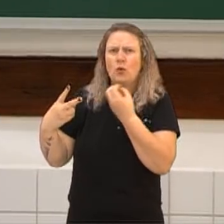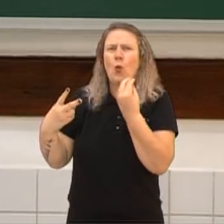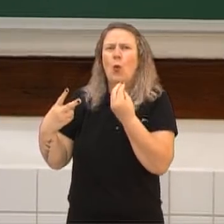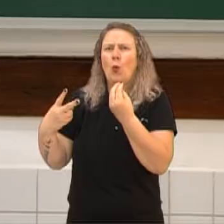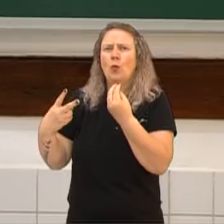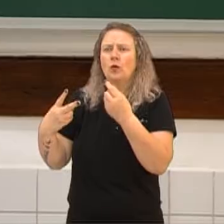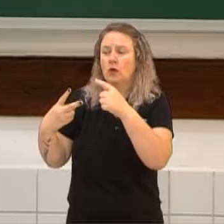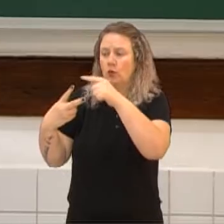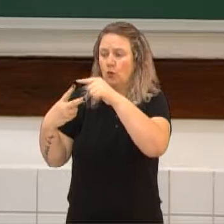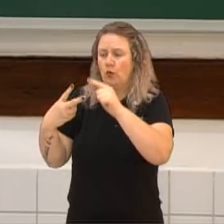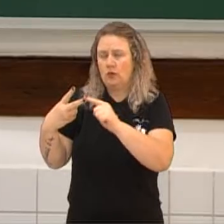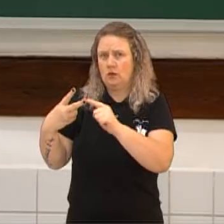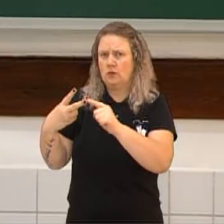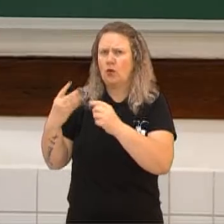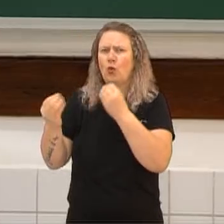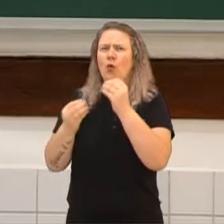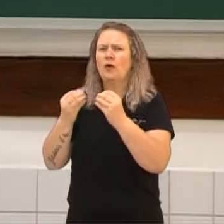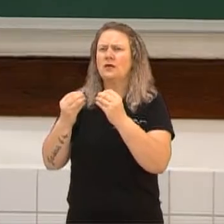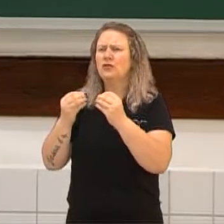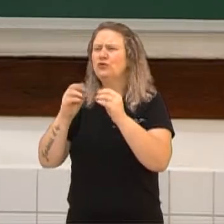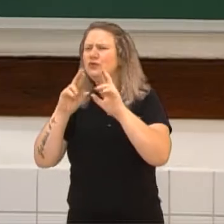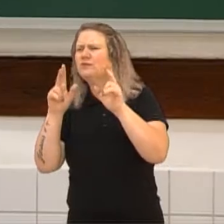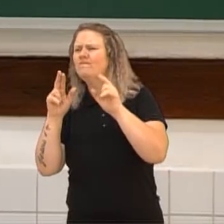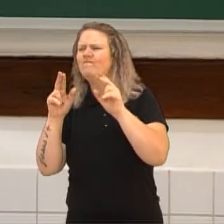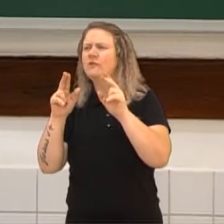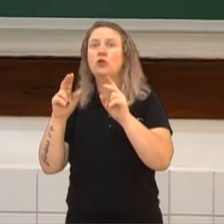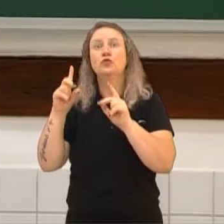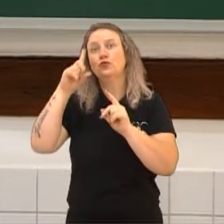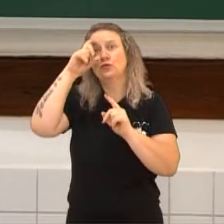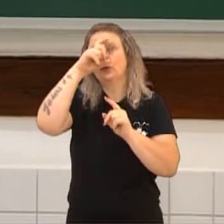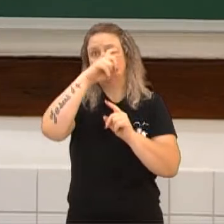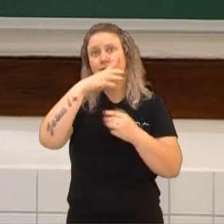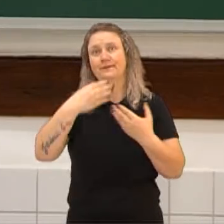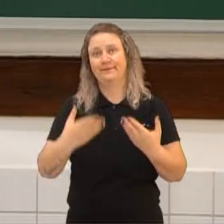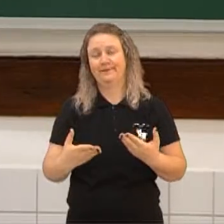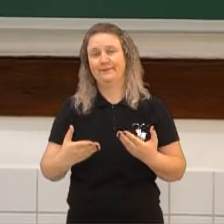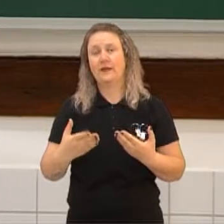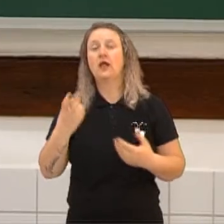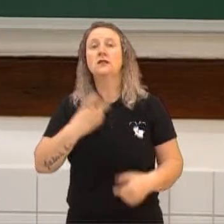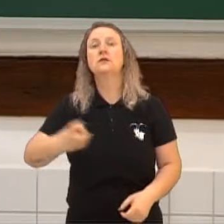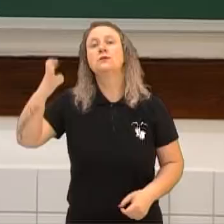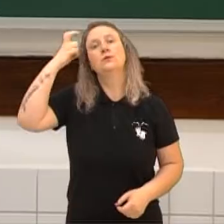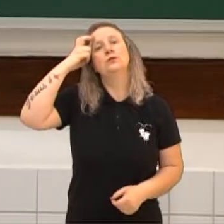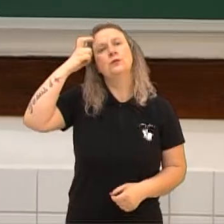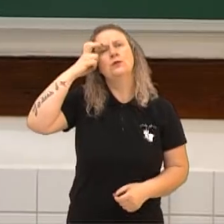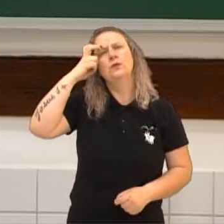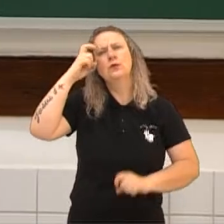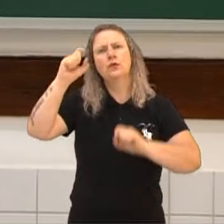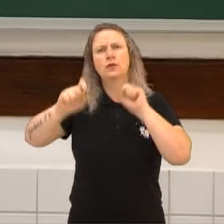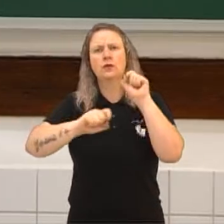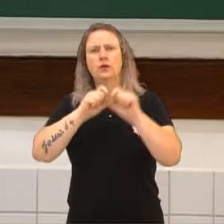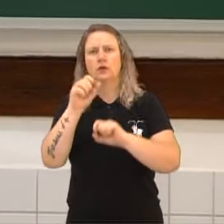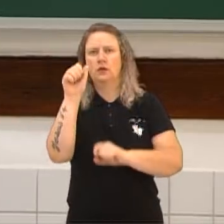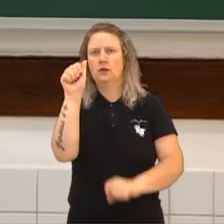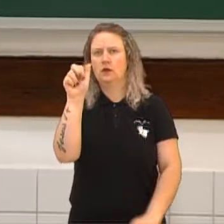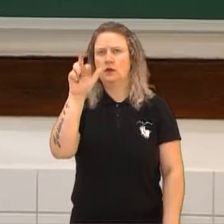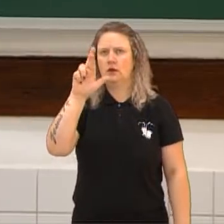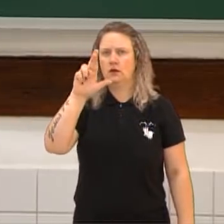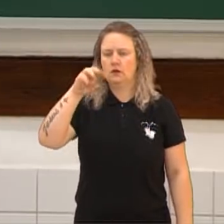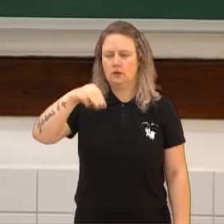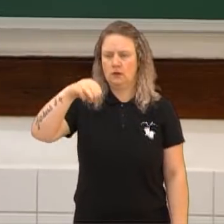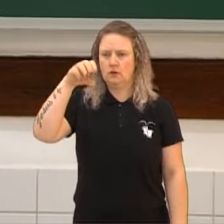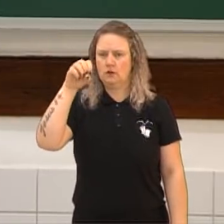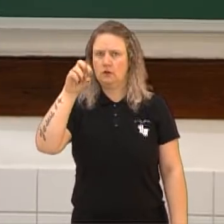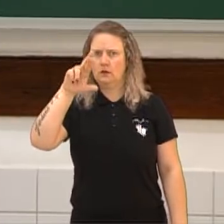cultura erudita, né? Como nós estamos vendo aqui, nós estamos vendo sobre uma cultura armorial, sobre a